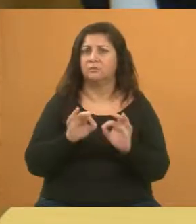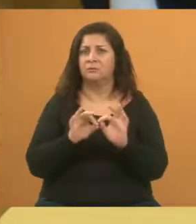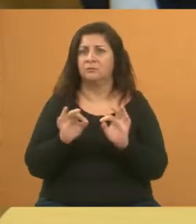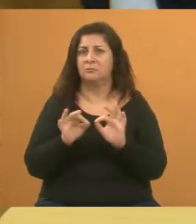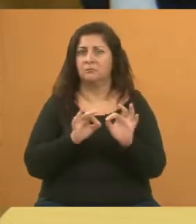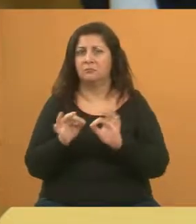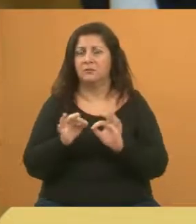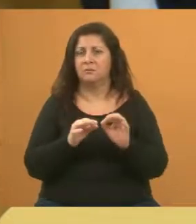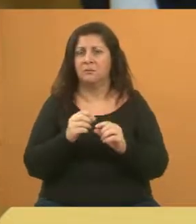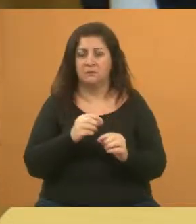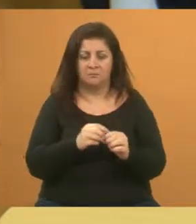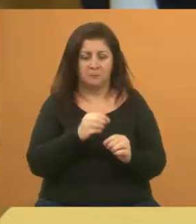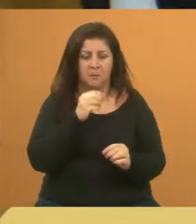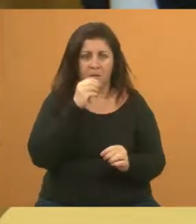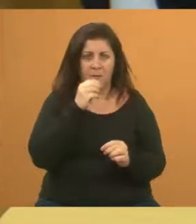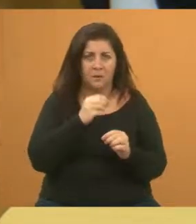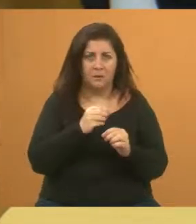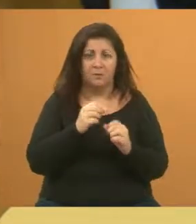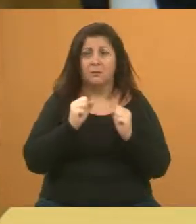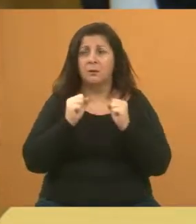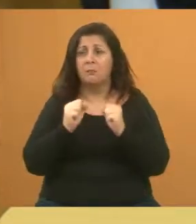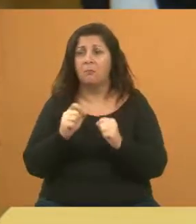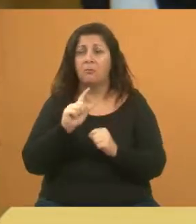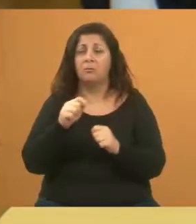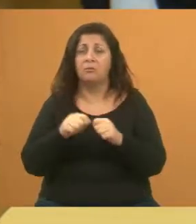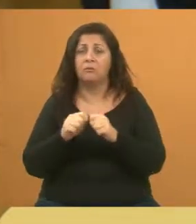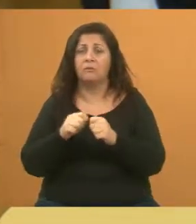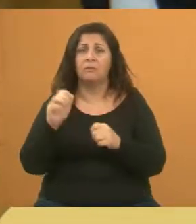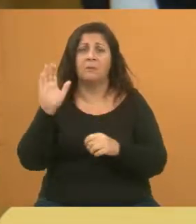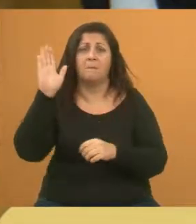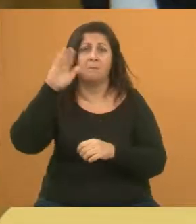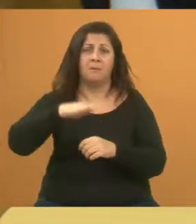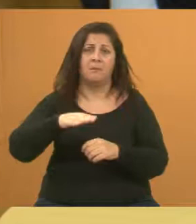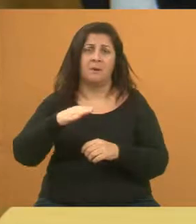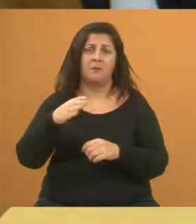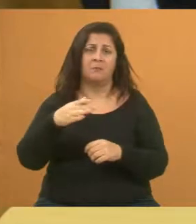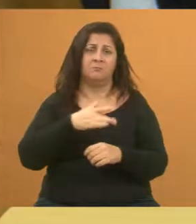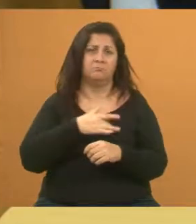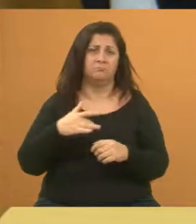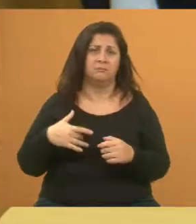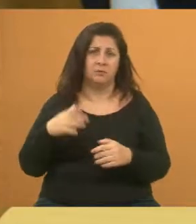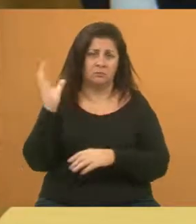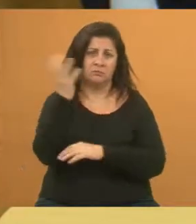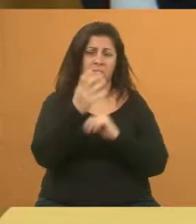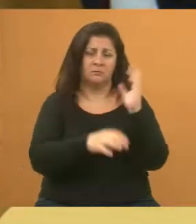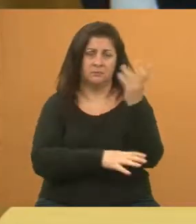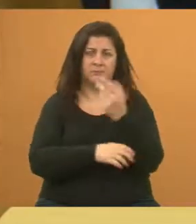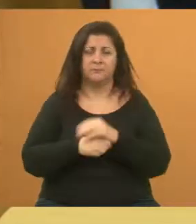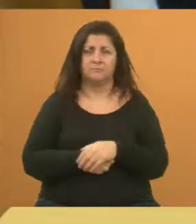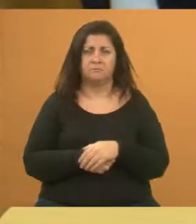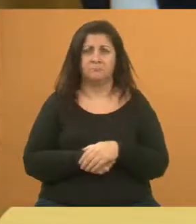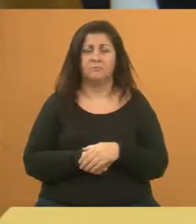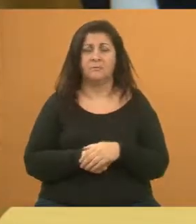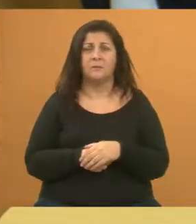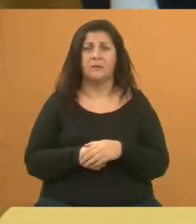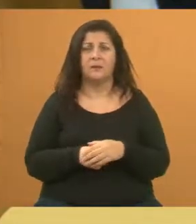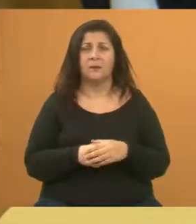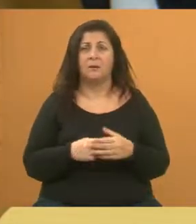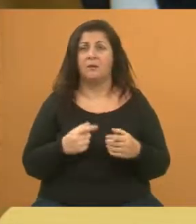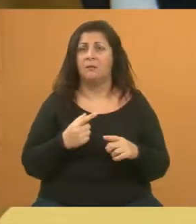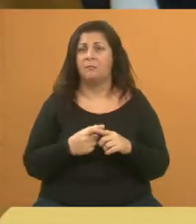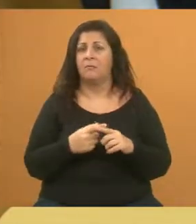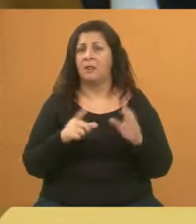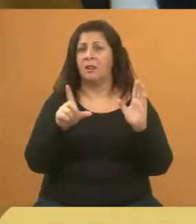canudos, como os canudos biodegradáveis, que já são utilizados em várias cidades, por força de lei ou simplesmente